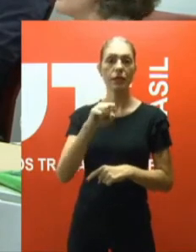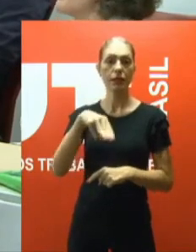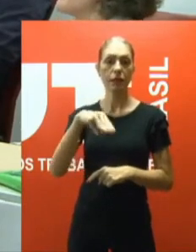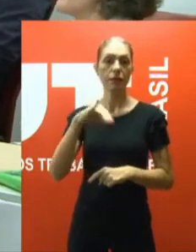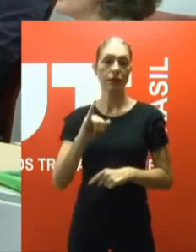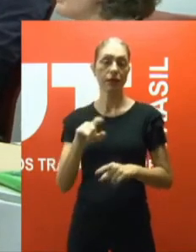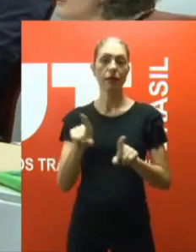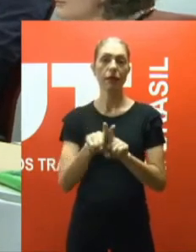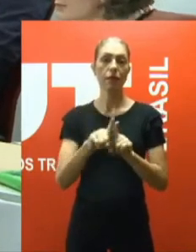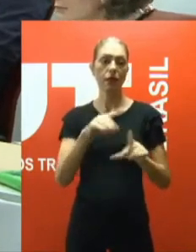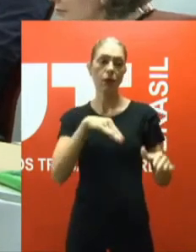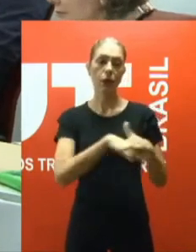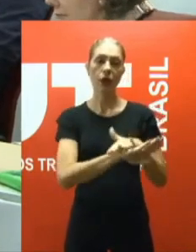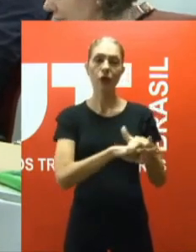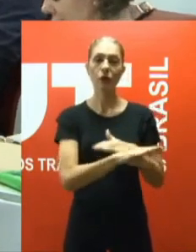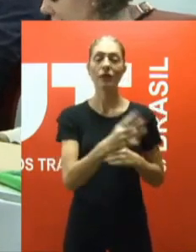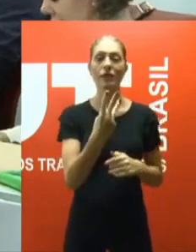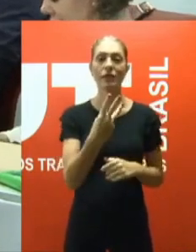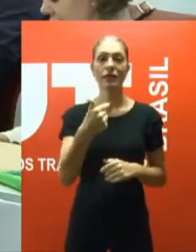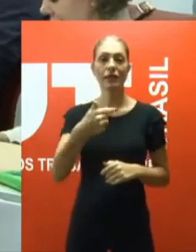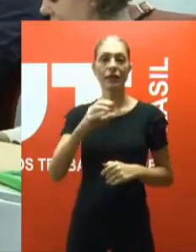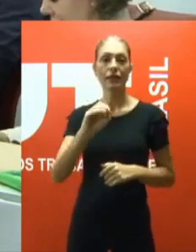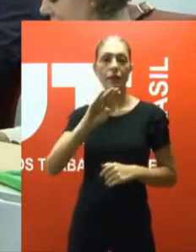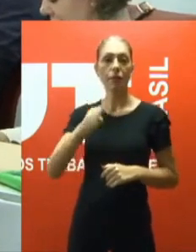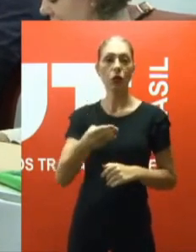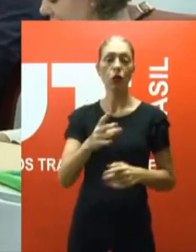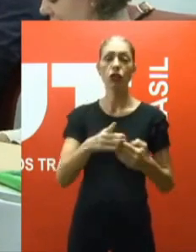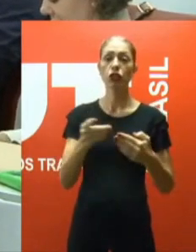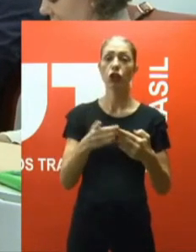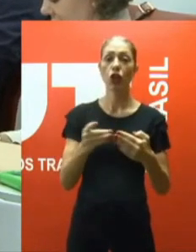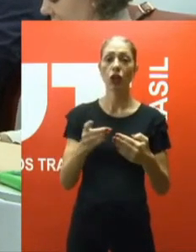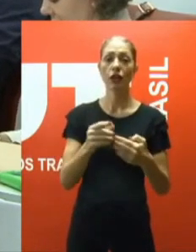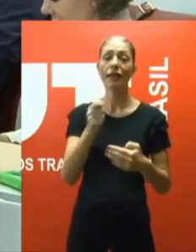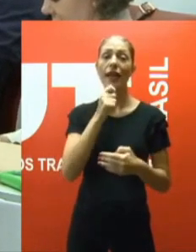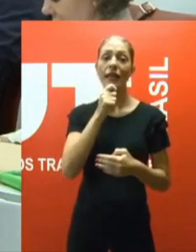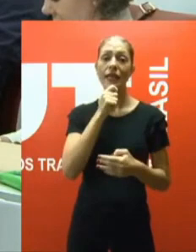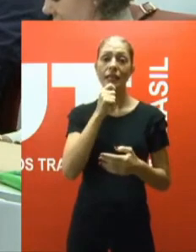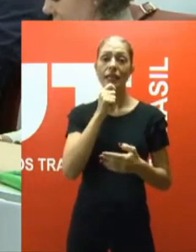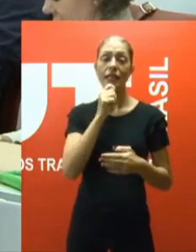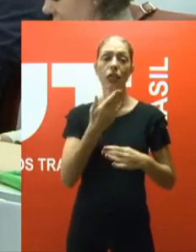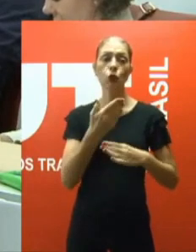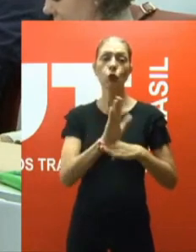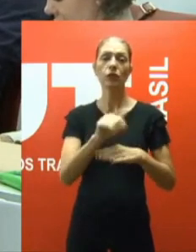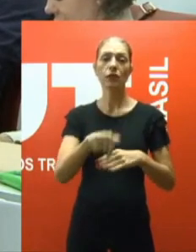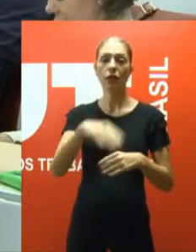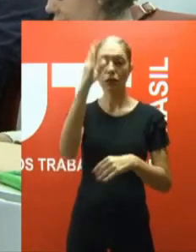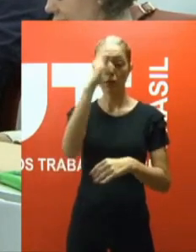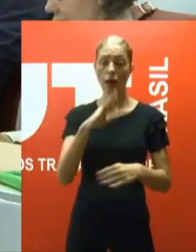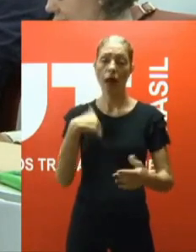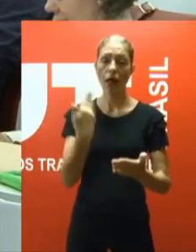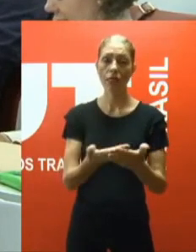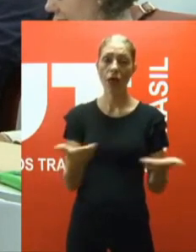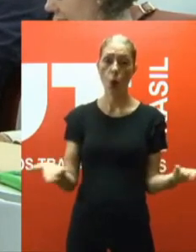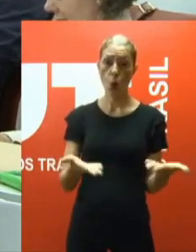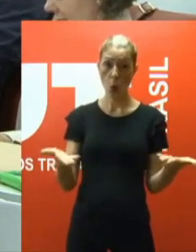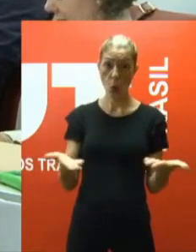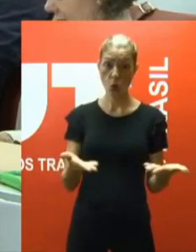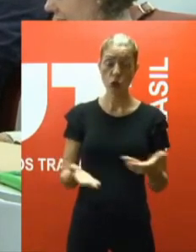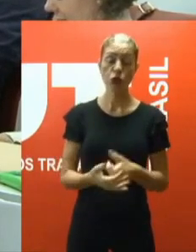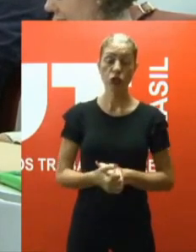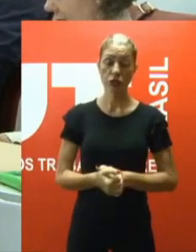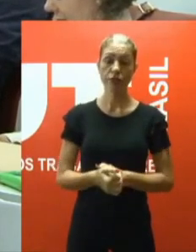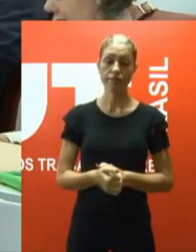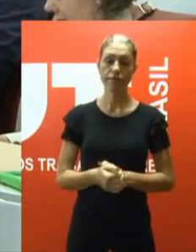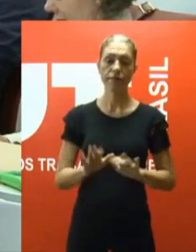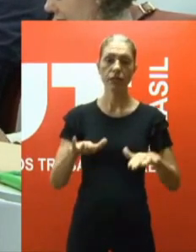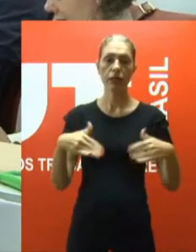fizemos uma reserva de 370 bilhões de dólares, que é o que sustenta esse país até hoje. Tá? Então,